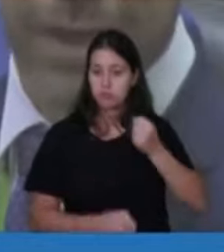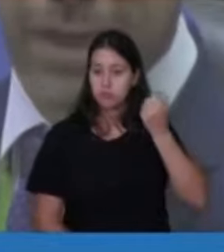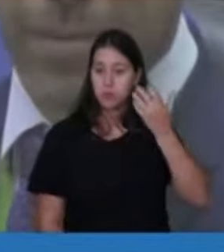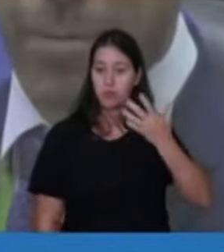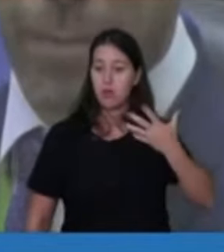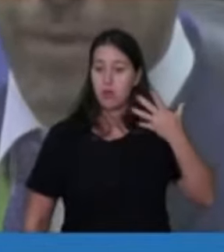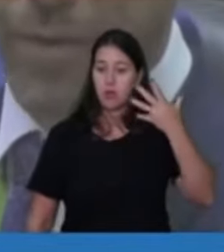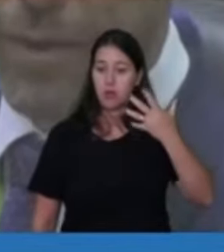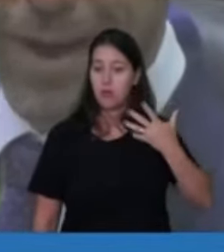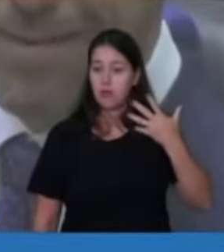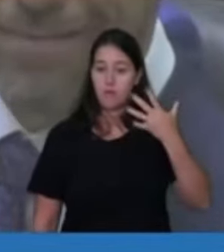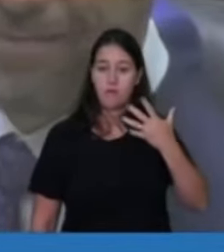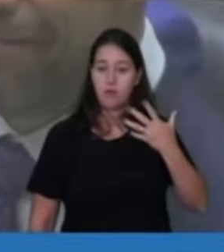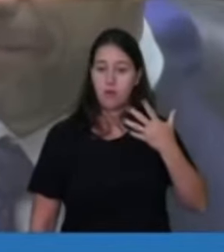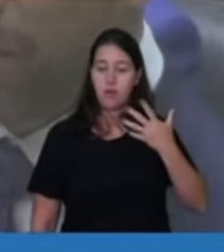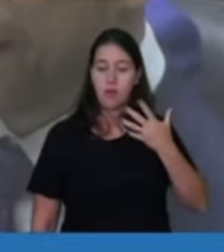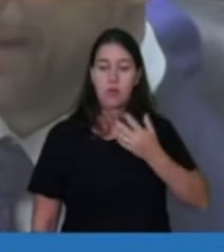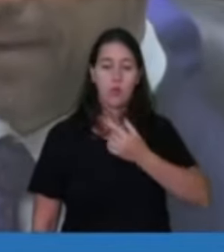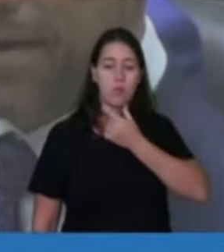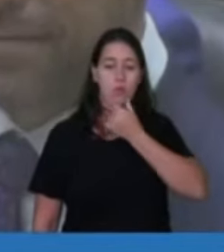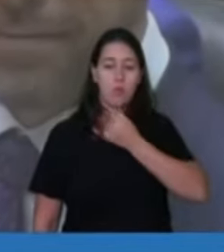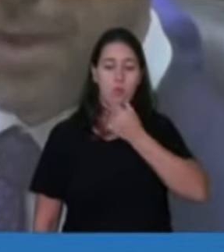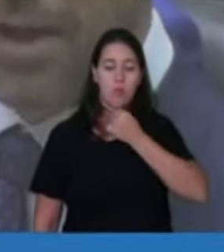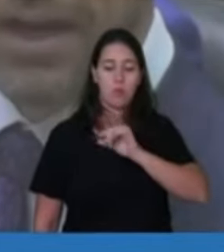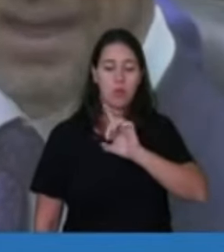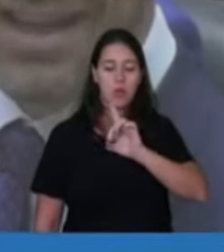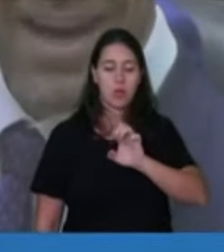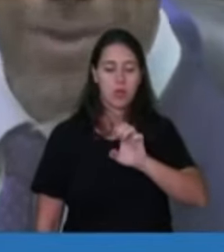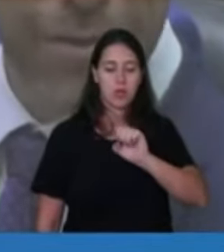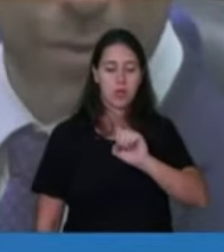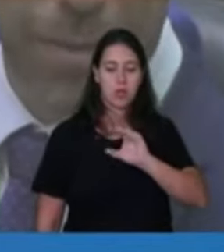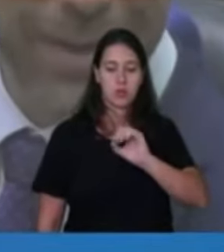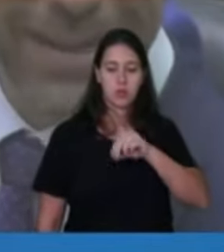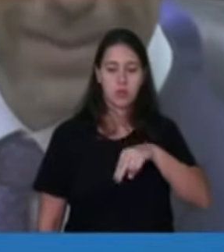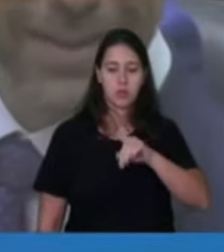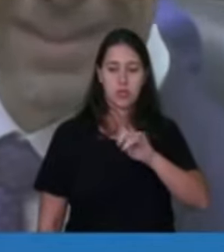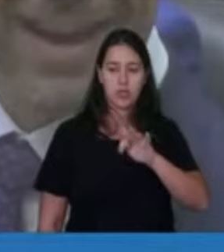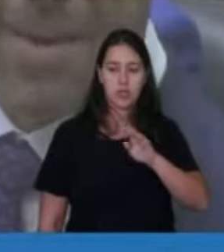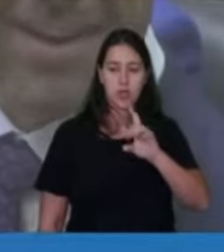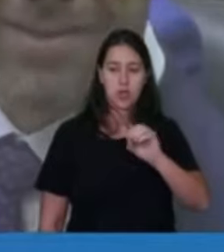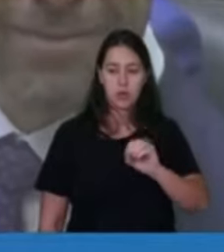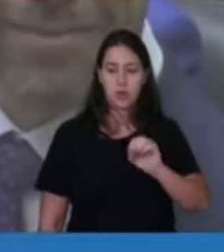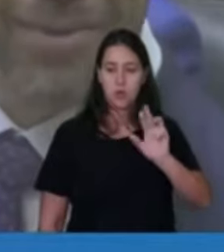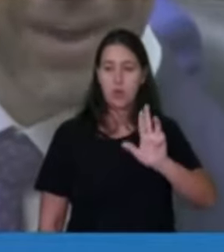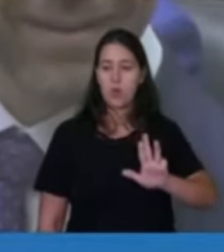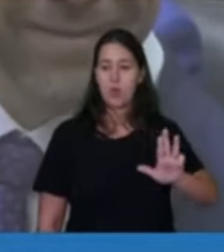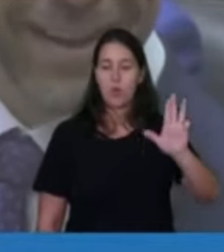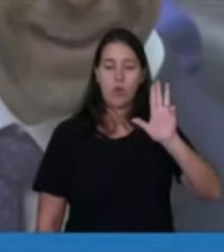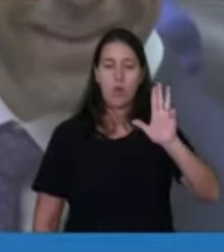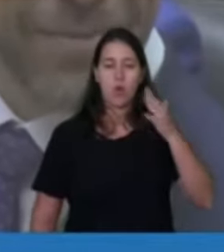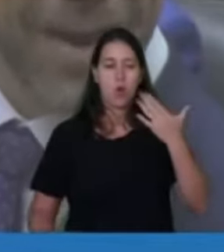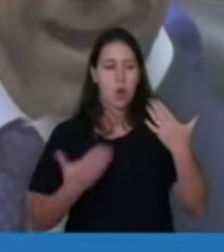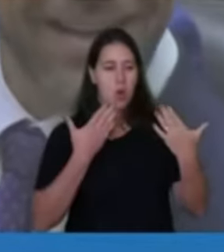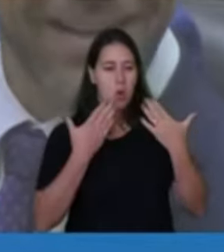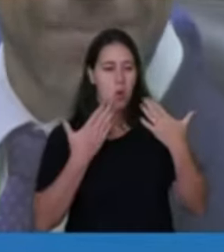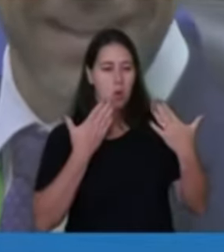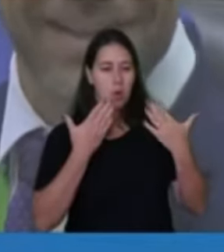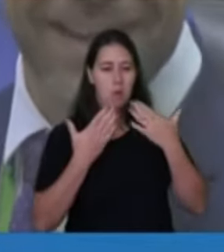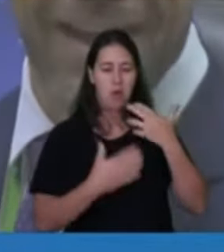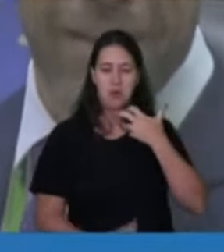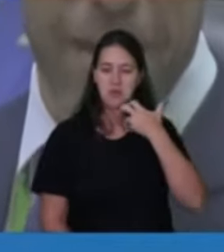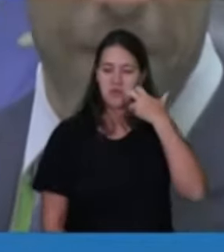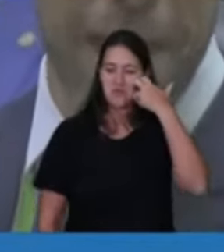senhor descondenado Luiz Inácio Lula da Silva, que fez uma comparação